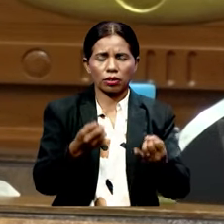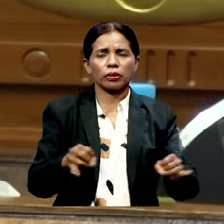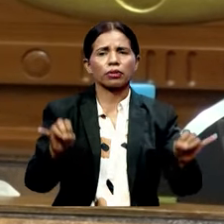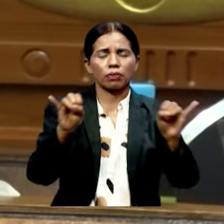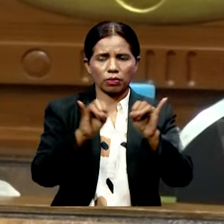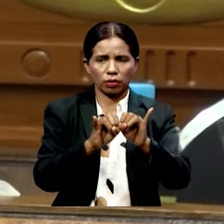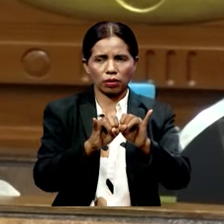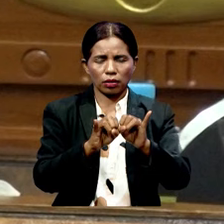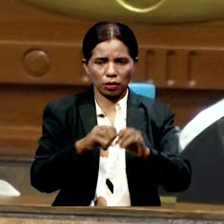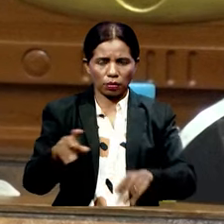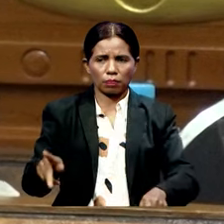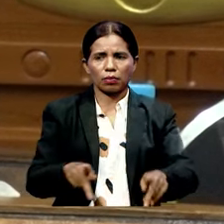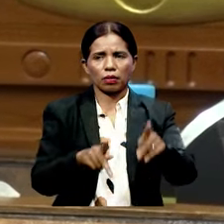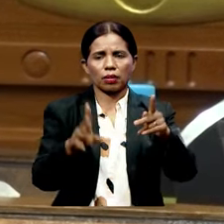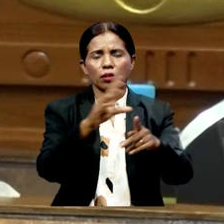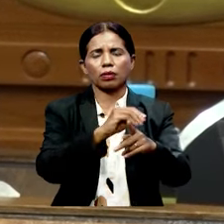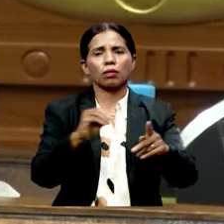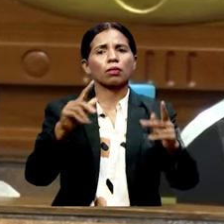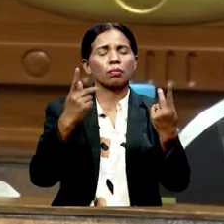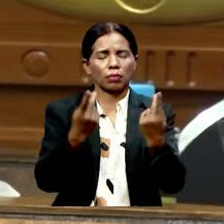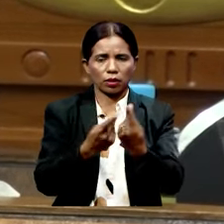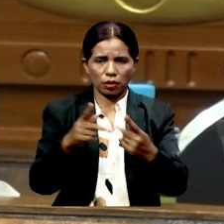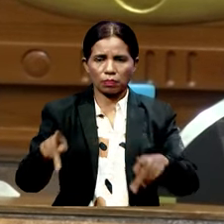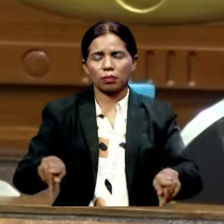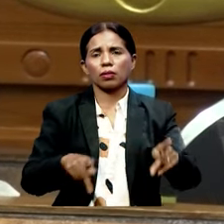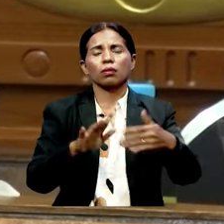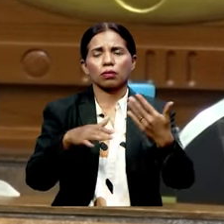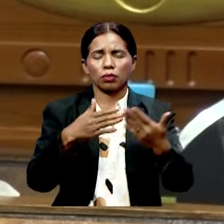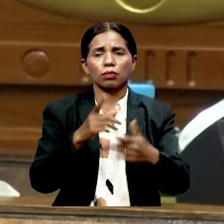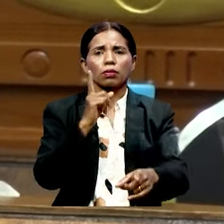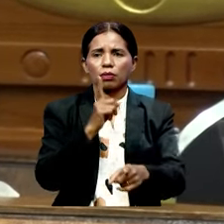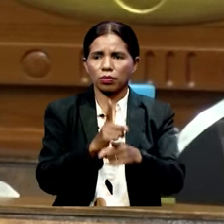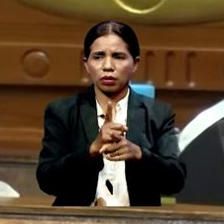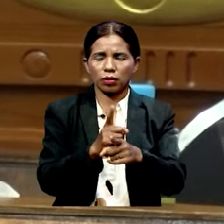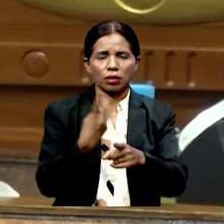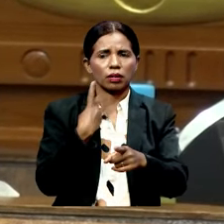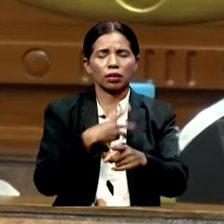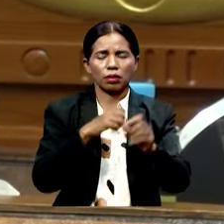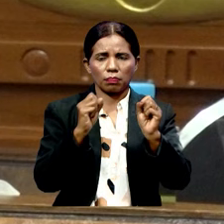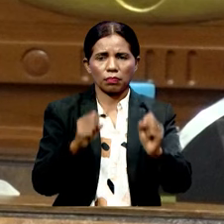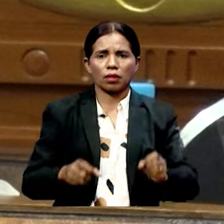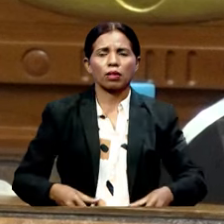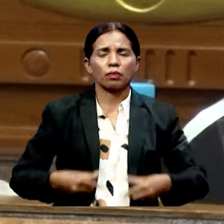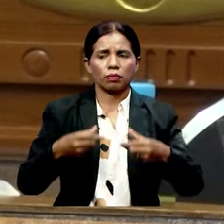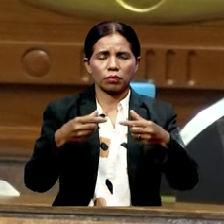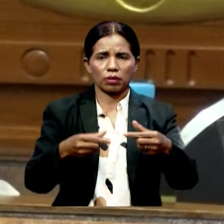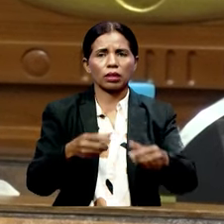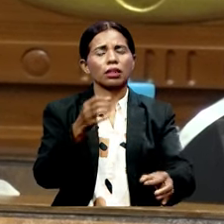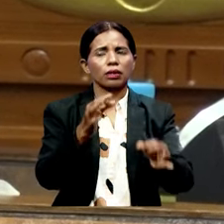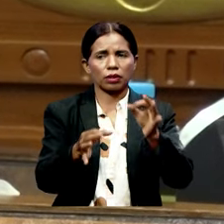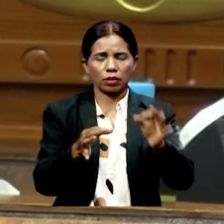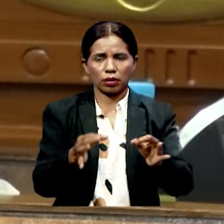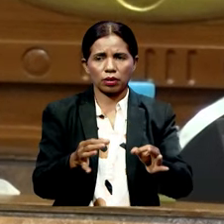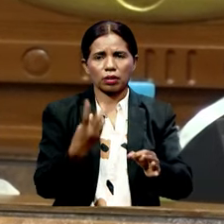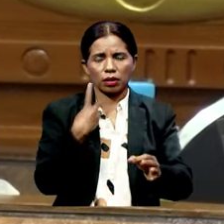institusau publiku nomos empresas publiku sira tulo los bira bel halo receita mas komu